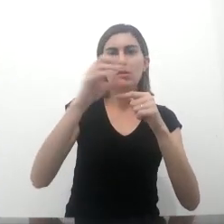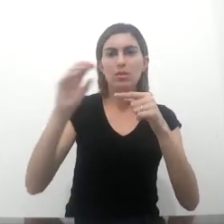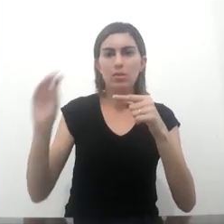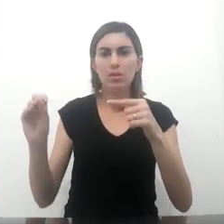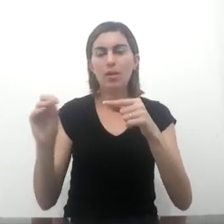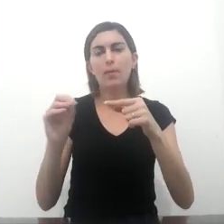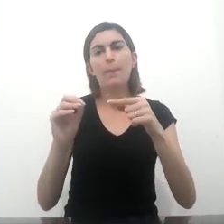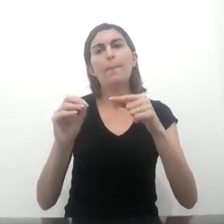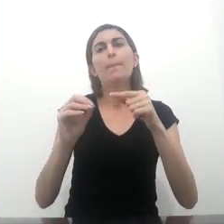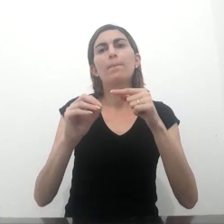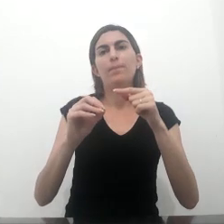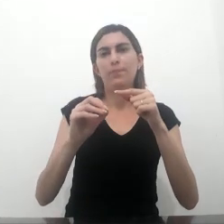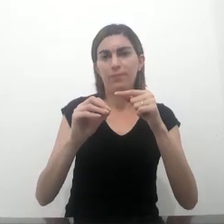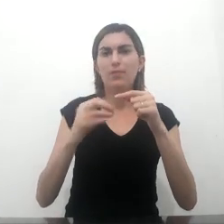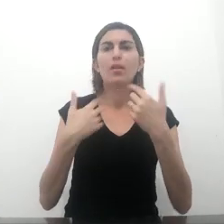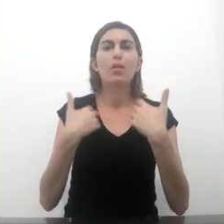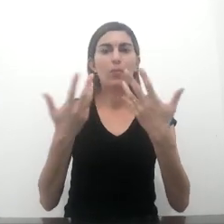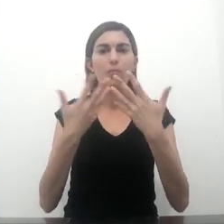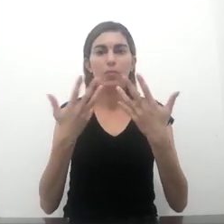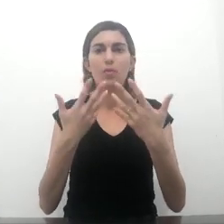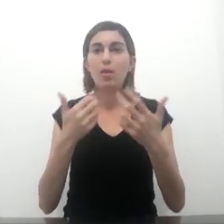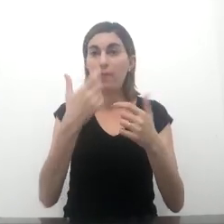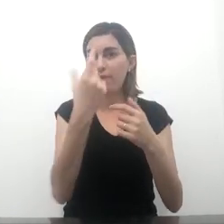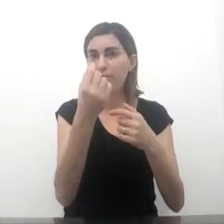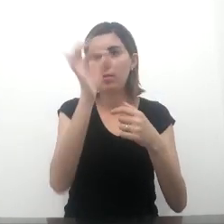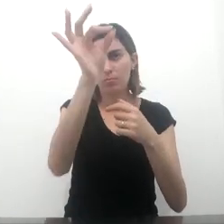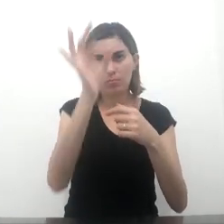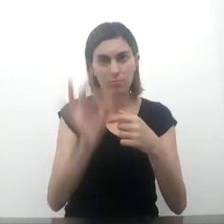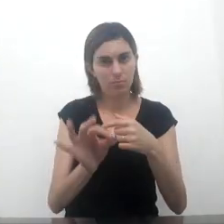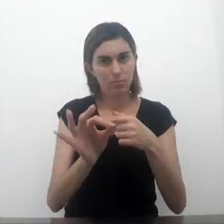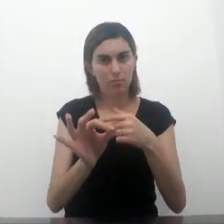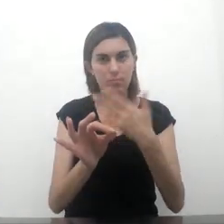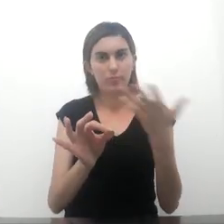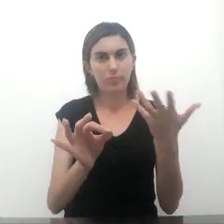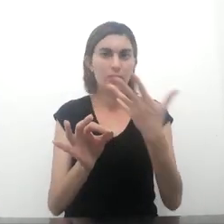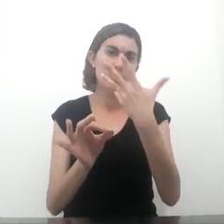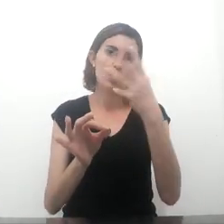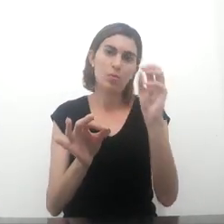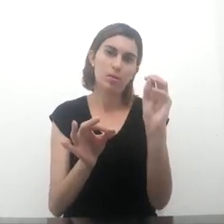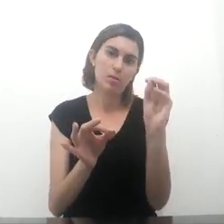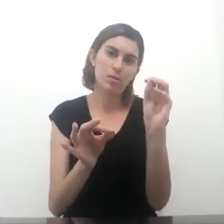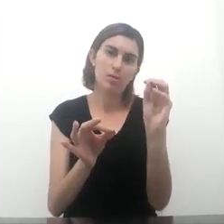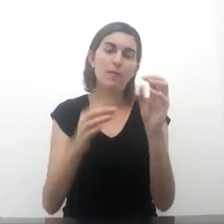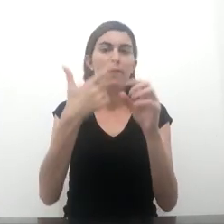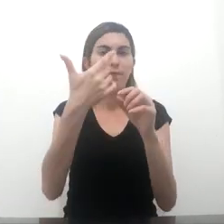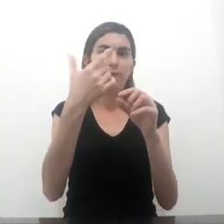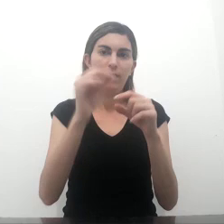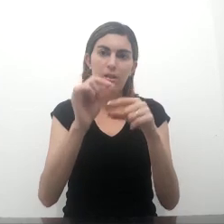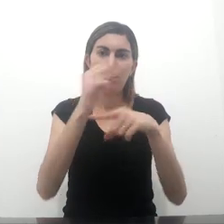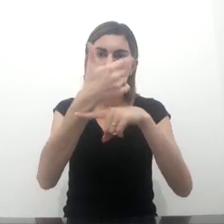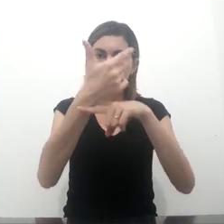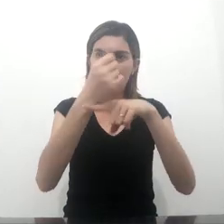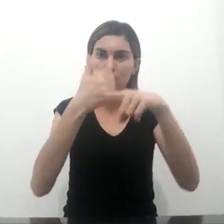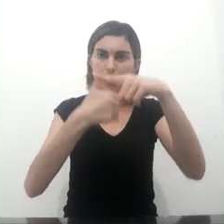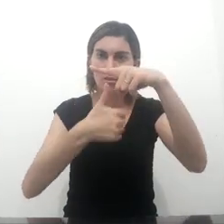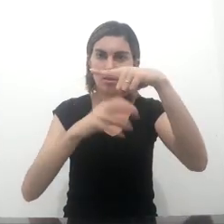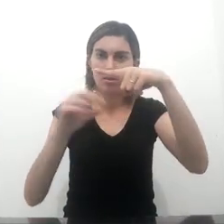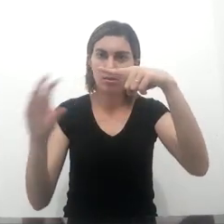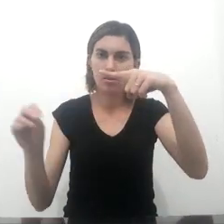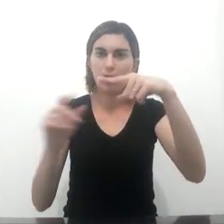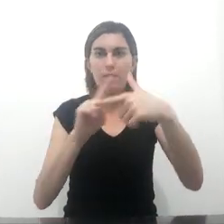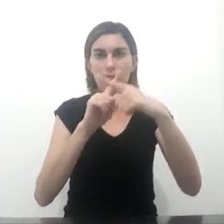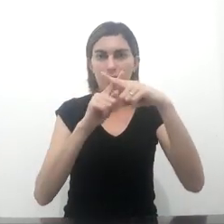sobre 100 vezes o valor que eu quero. Então, se eu quero 20% de 40, 20 sobre